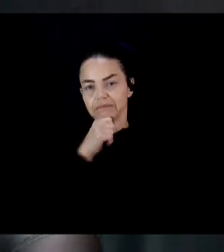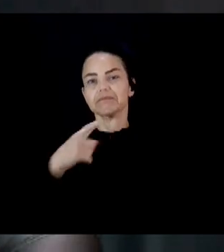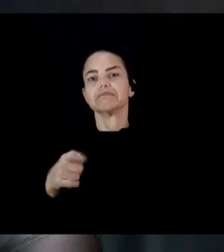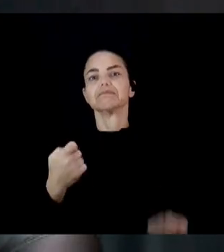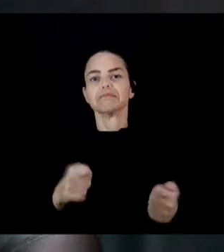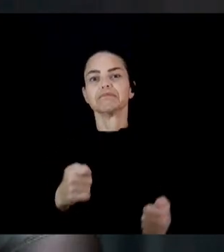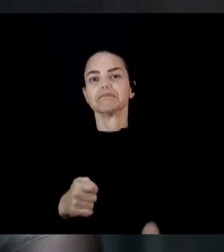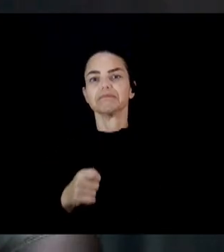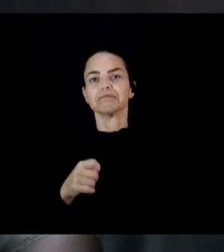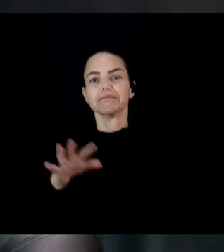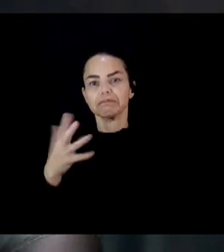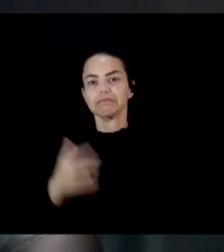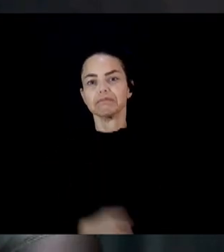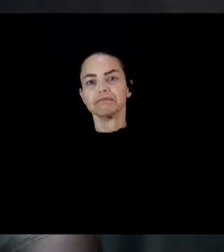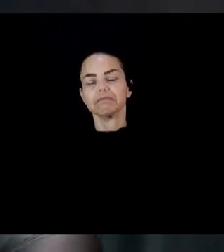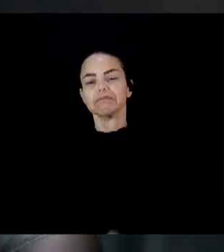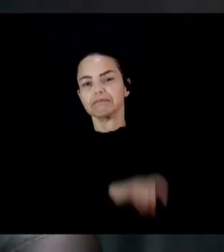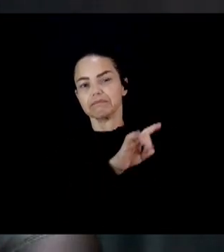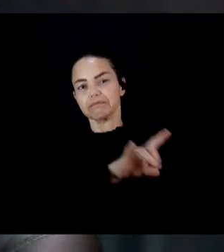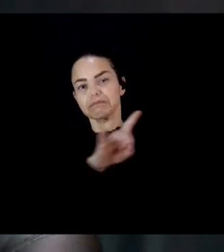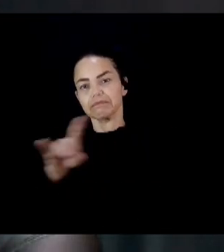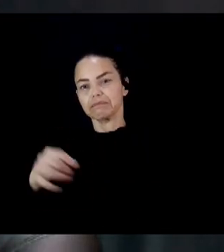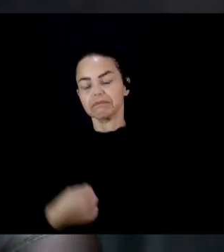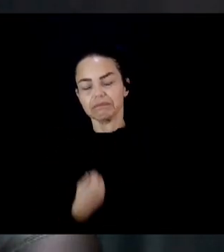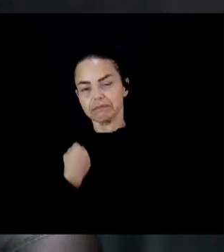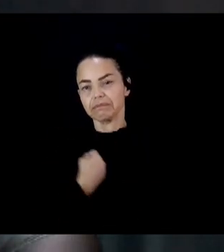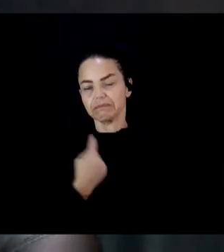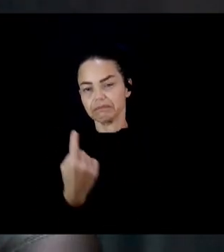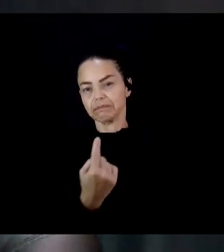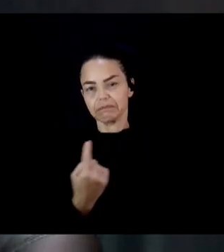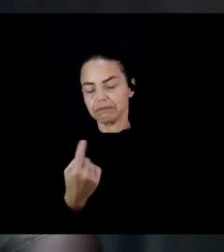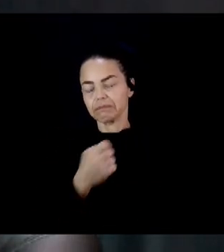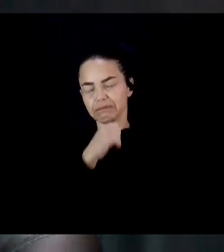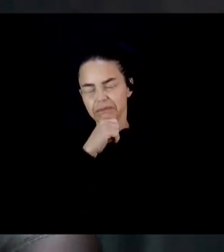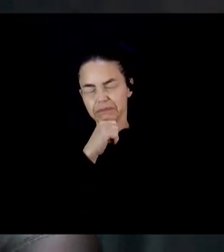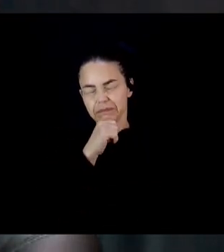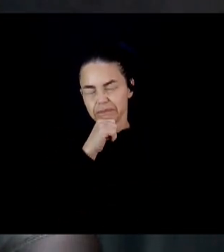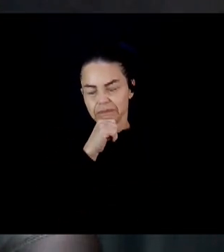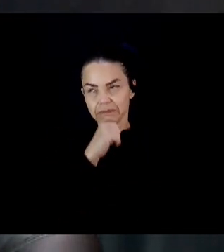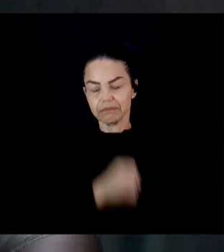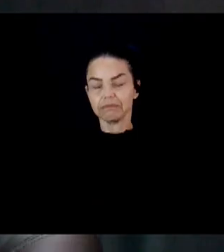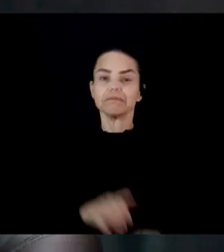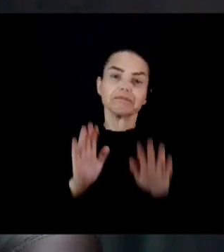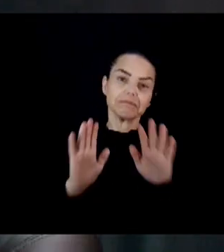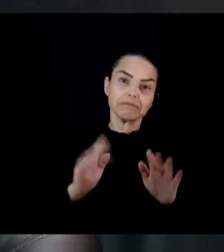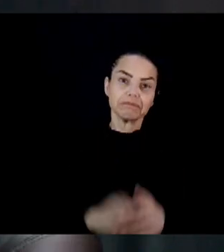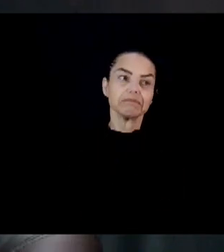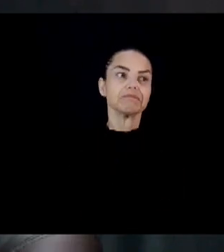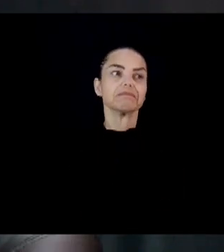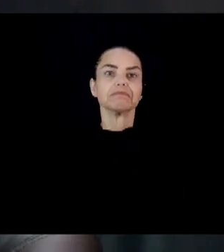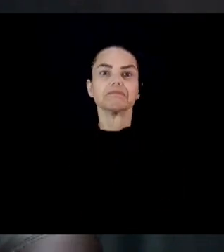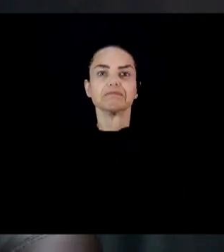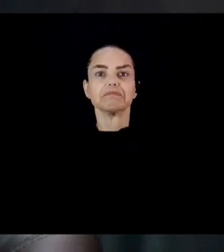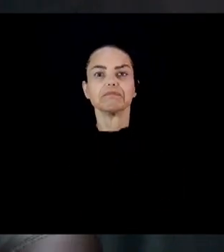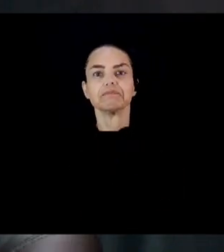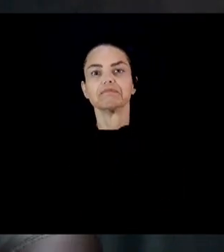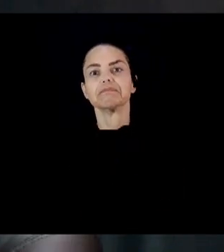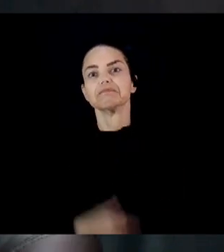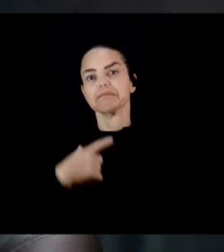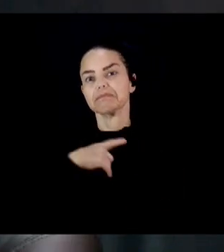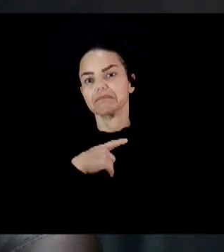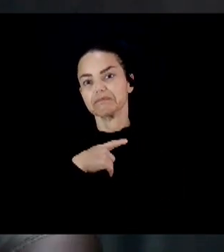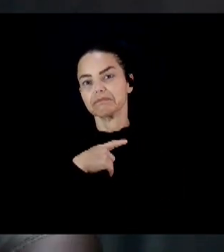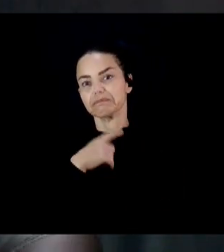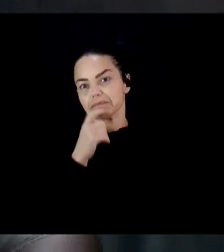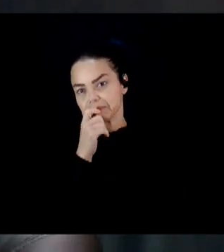né? Cada pessoa é um ser único, cada idoso é um idoso, mas a gente tem um caso assim,